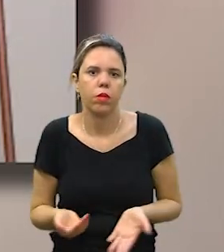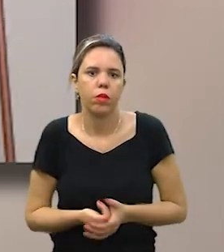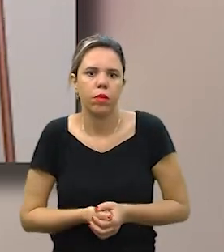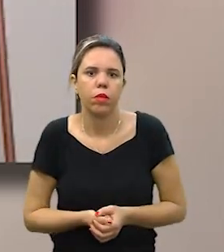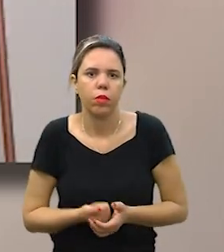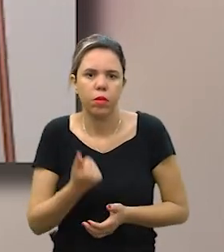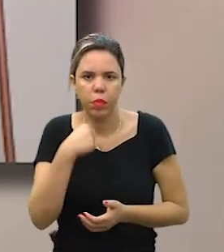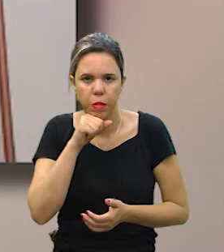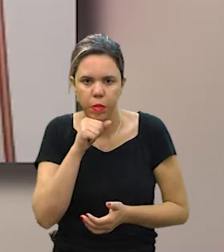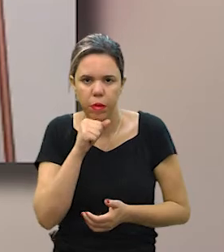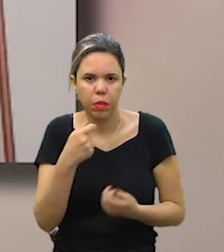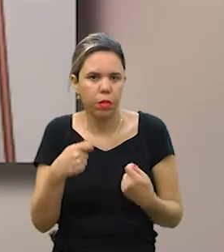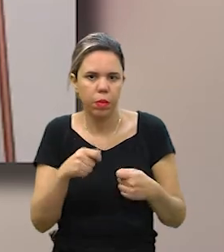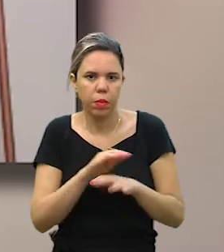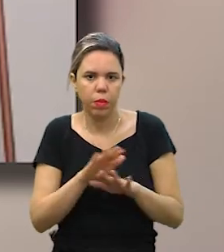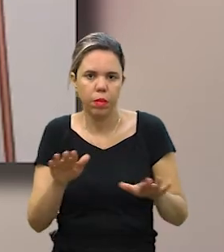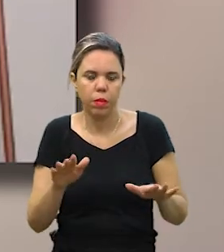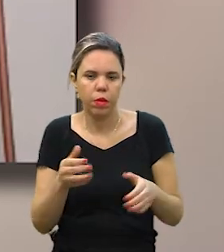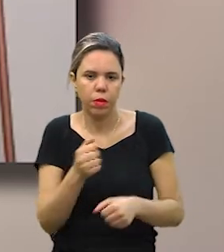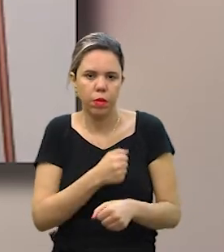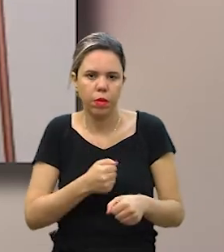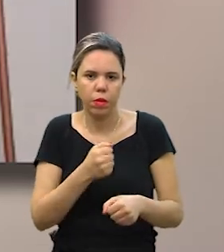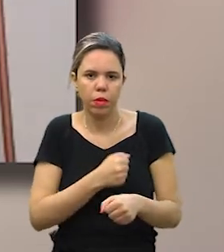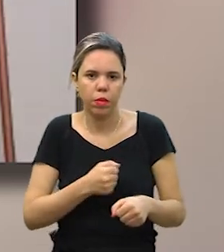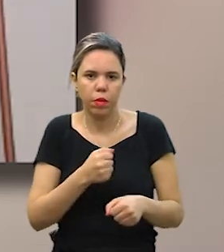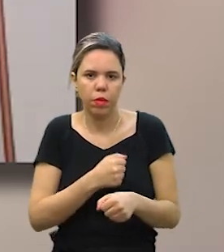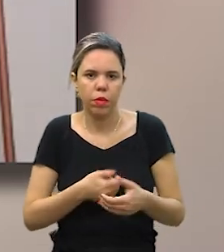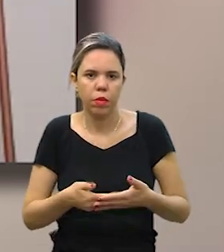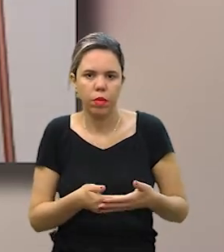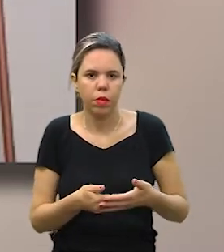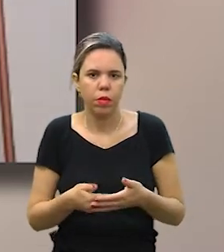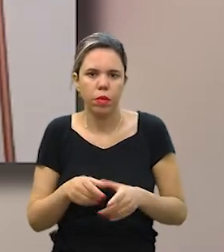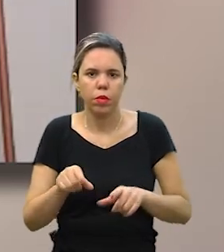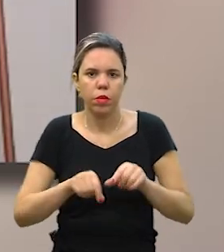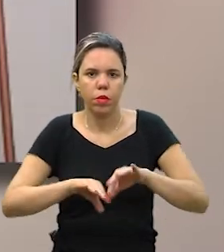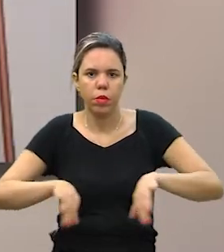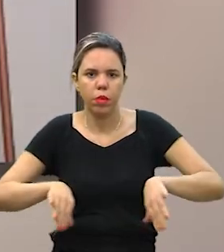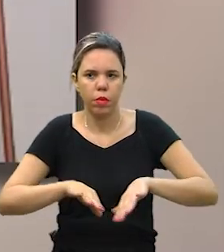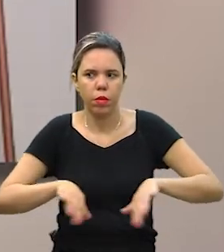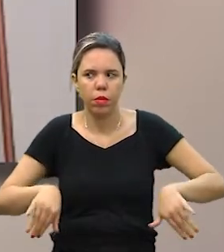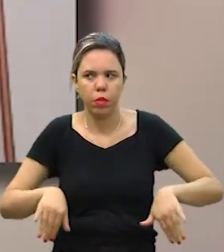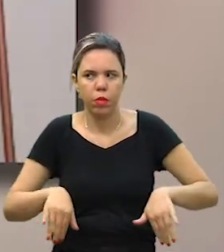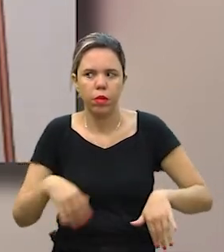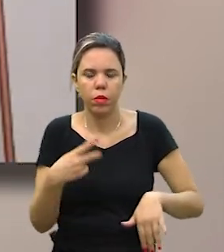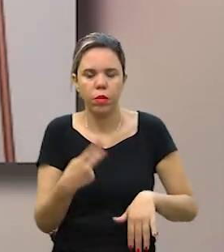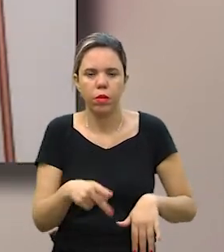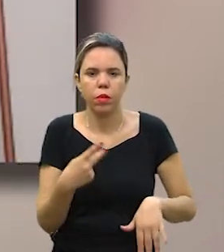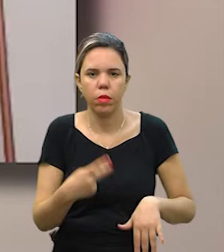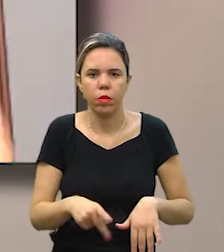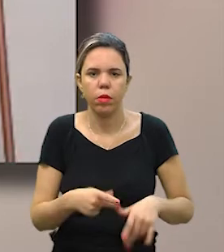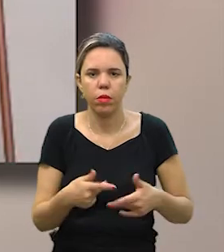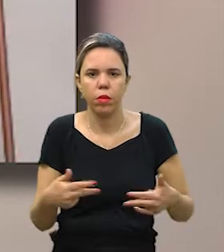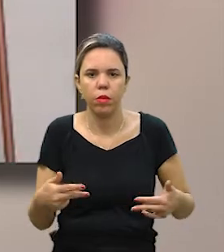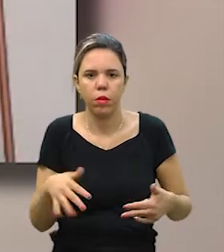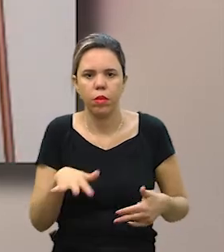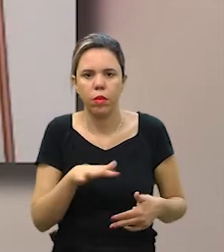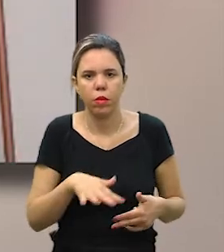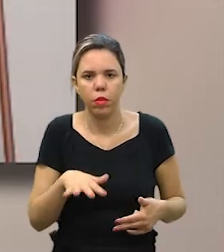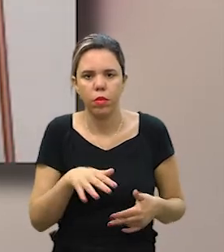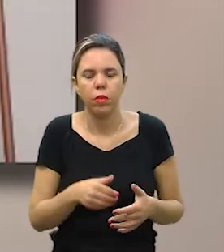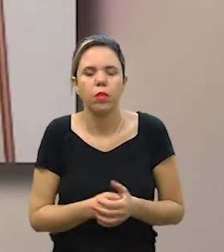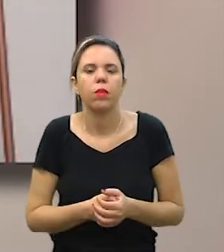casa, né? E a mamãe não precise mais cozinhar essa comidinha do bebê separado dela e dos